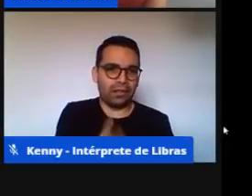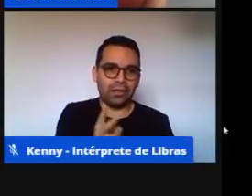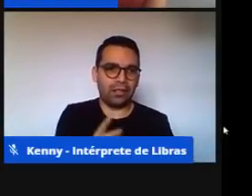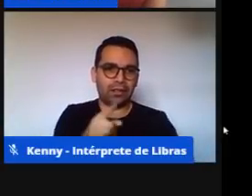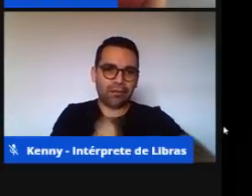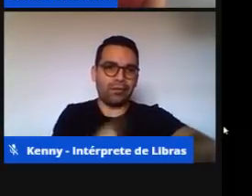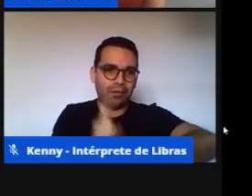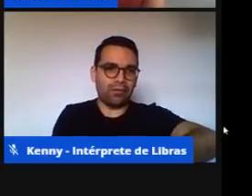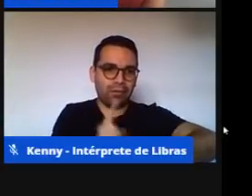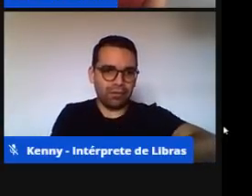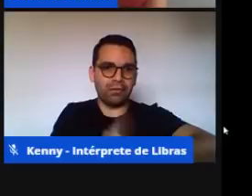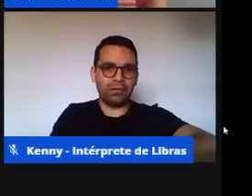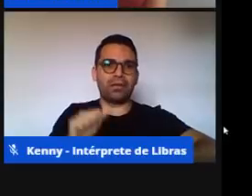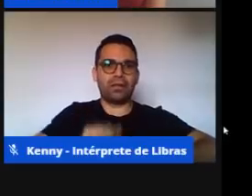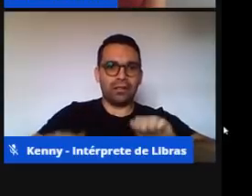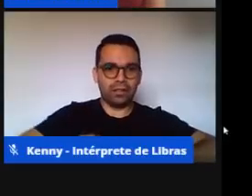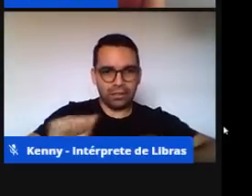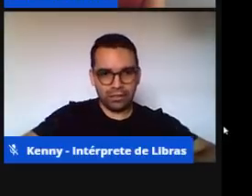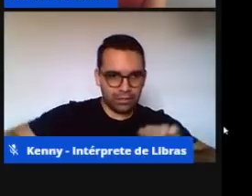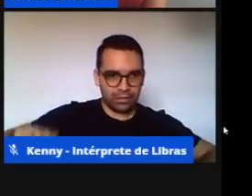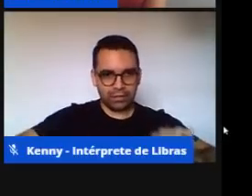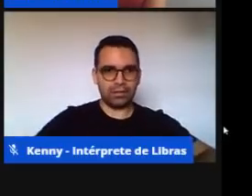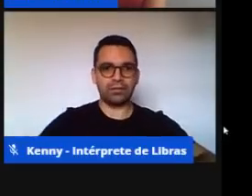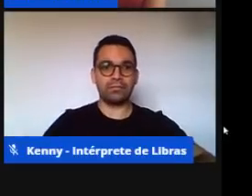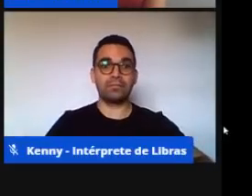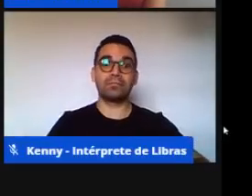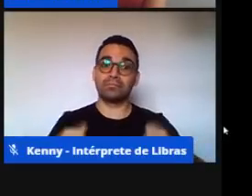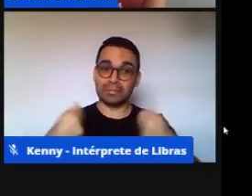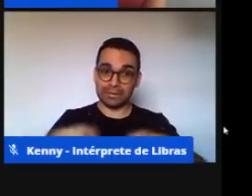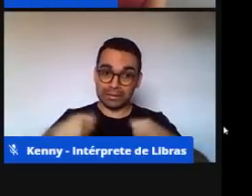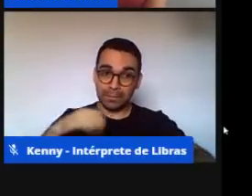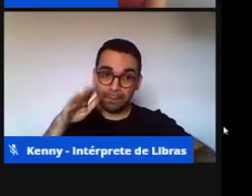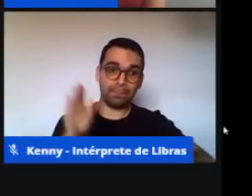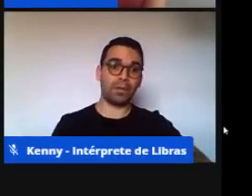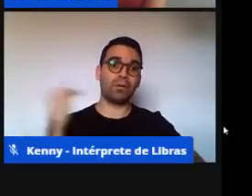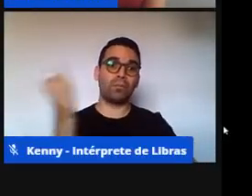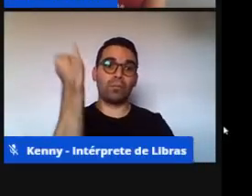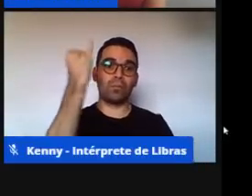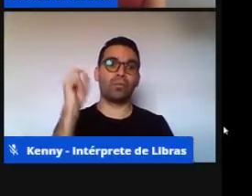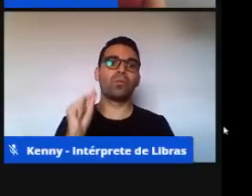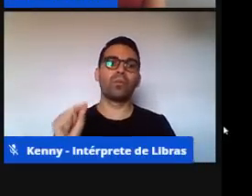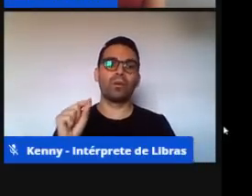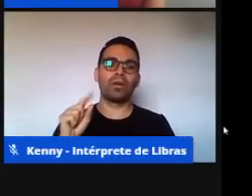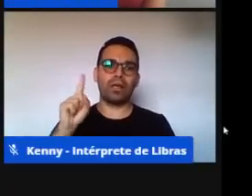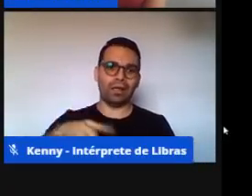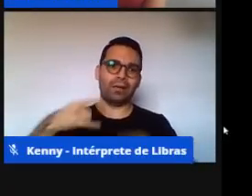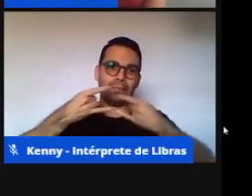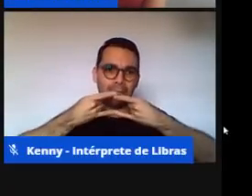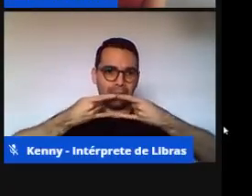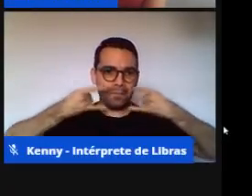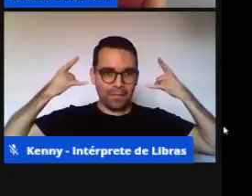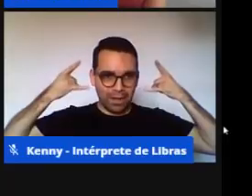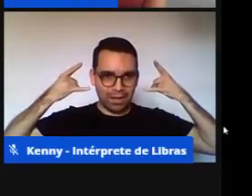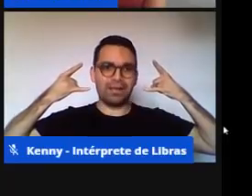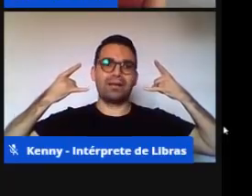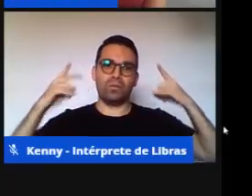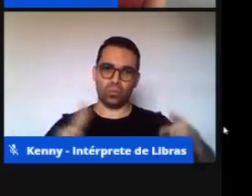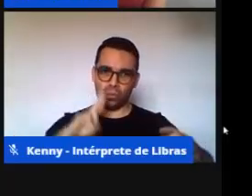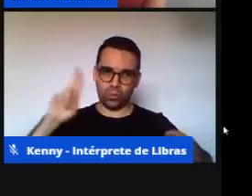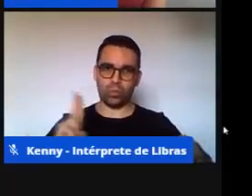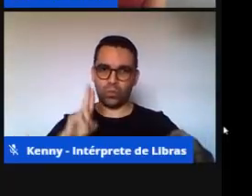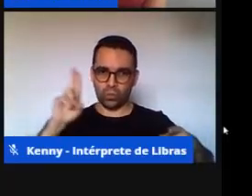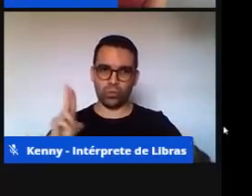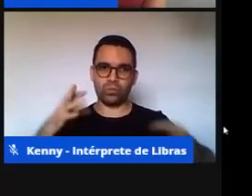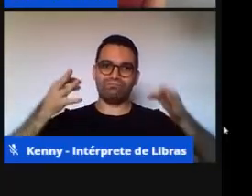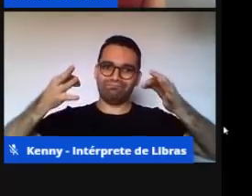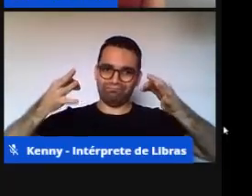momento, mas você não usa máscara, você não tem distanciamento social, que é muito mais importante. Você não higieniza suas mãos. Então, a higiene